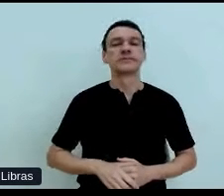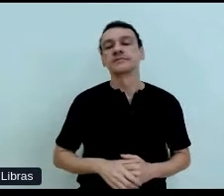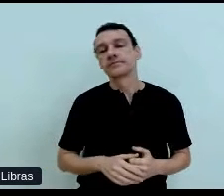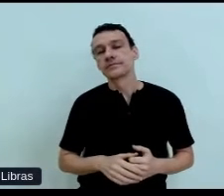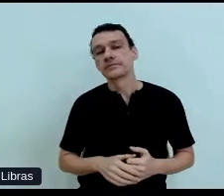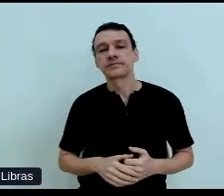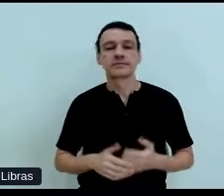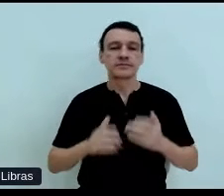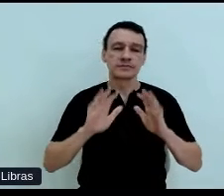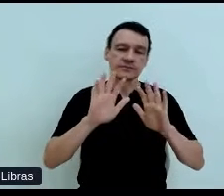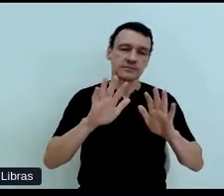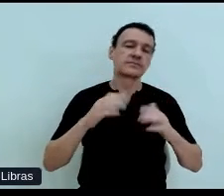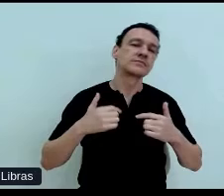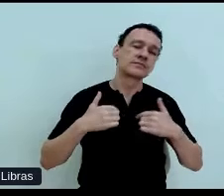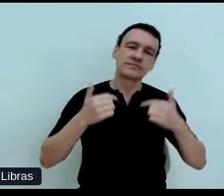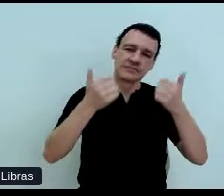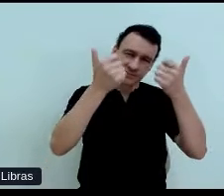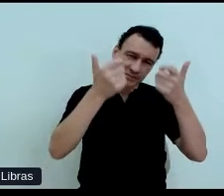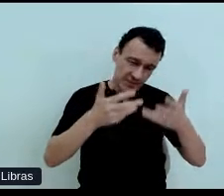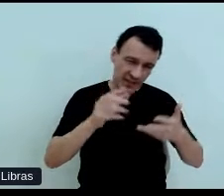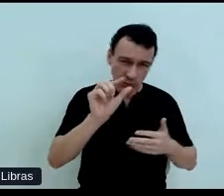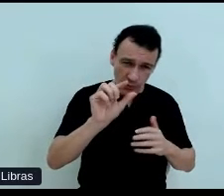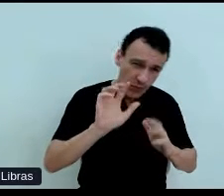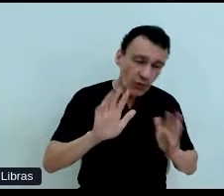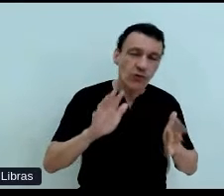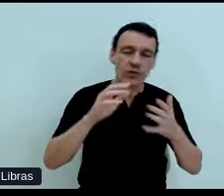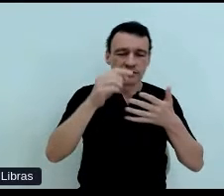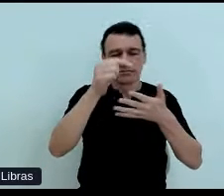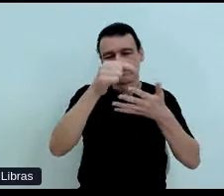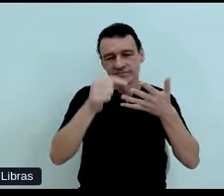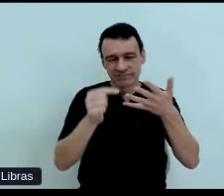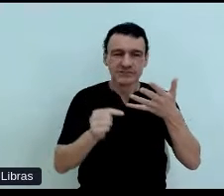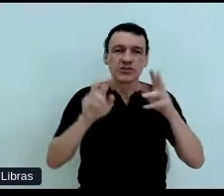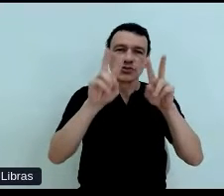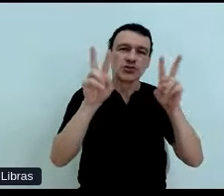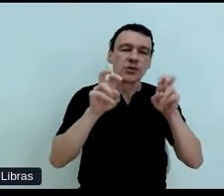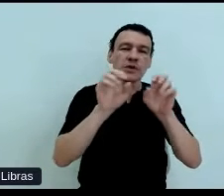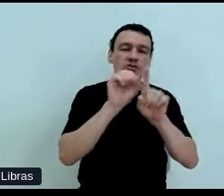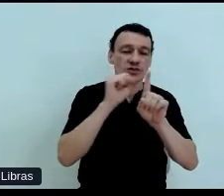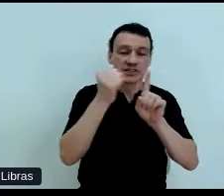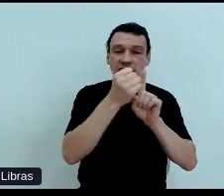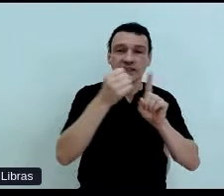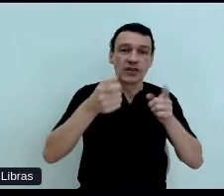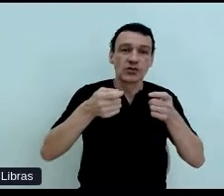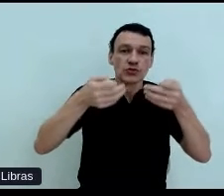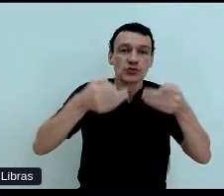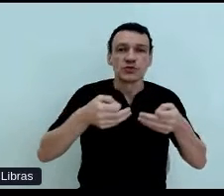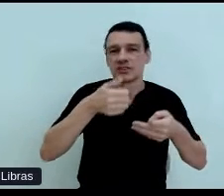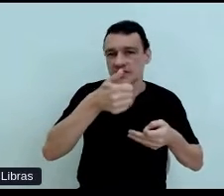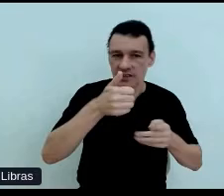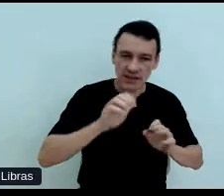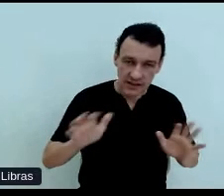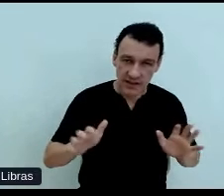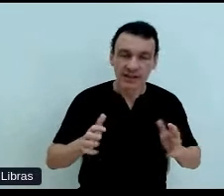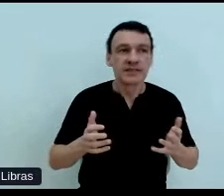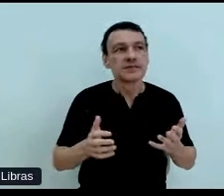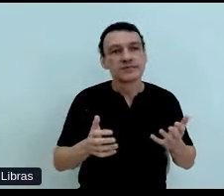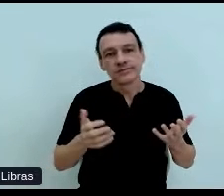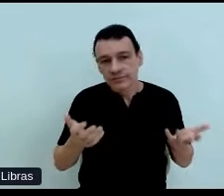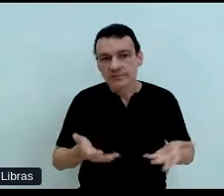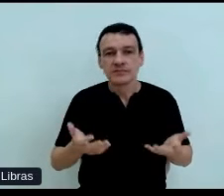para vocês sobre pontos sobre uma sociedade mais justa, né? E que a gente realmente só